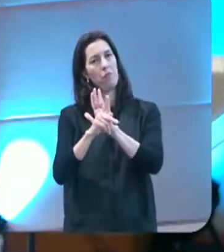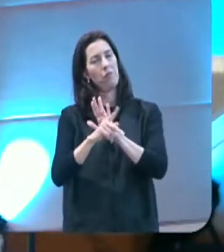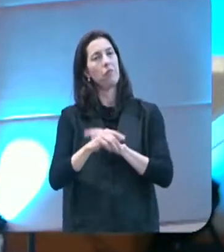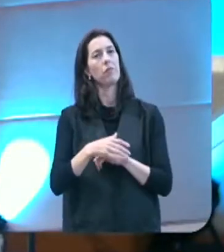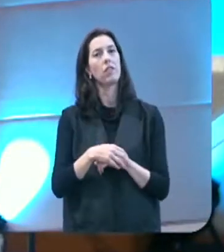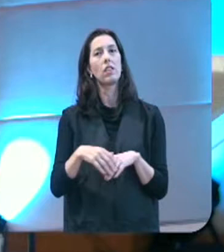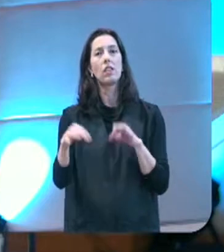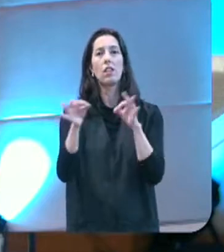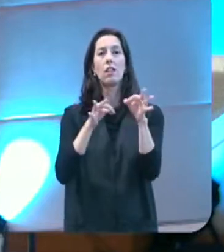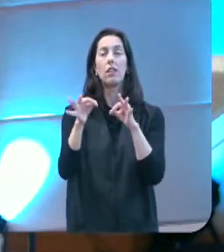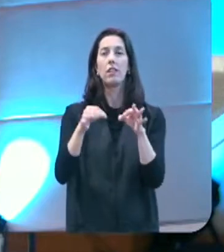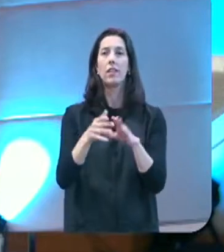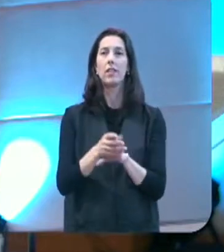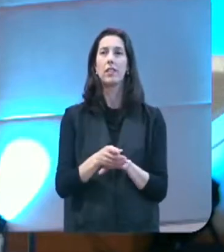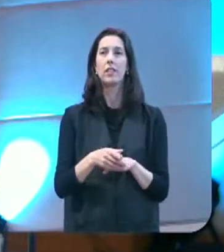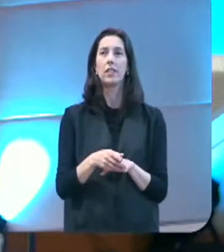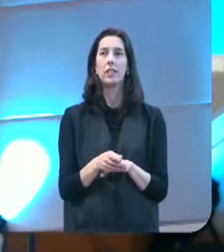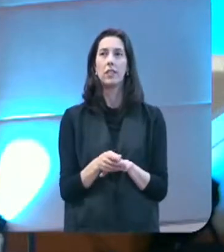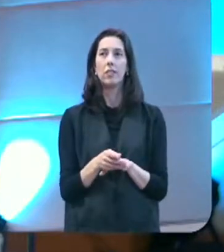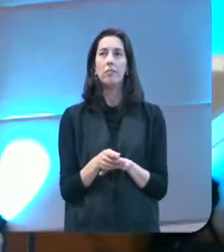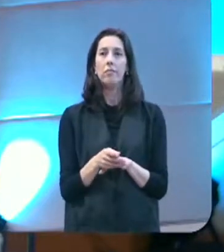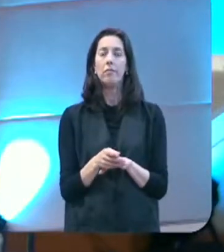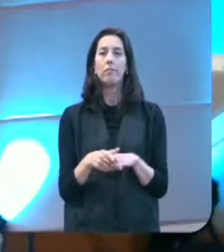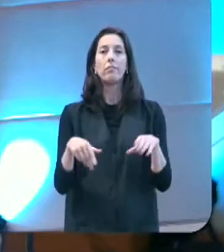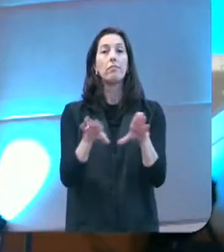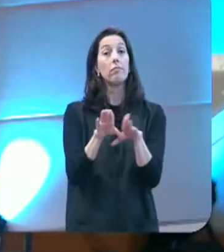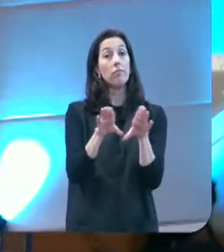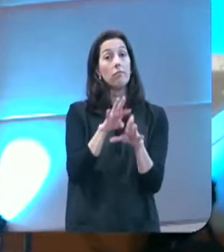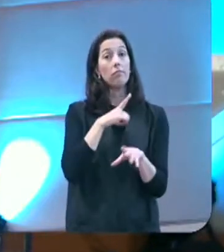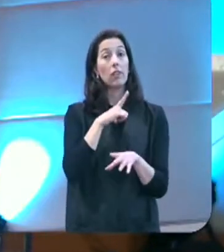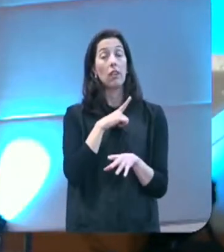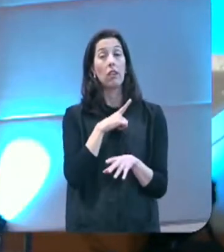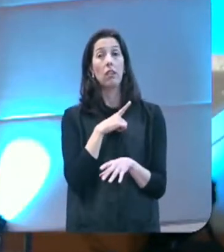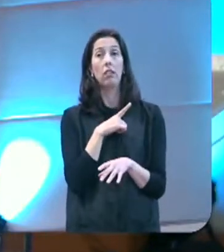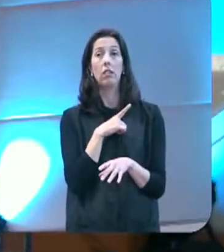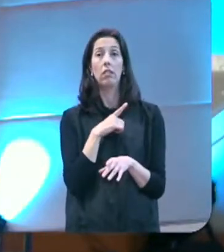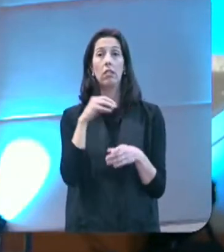que pessoas nos entrem pela igreja. As instalações